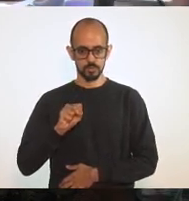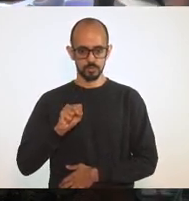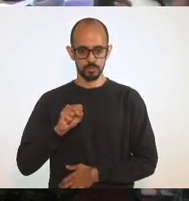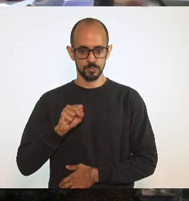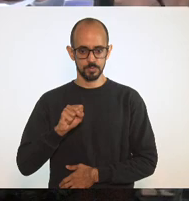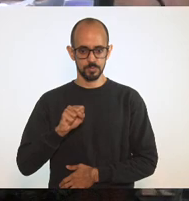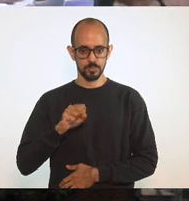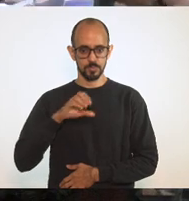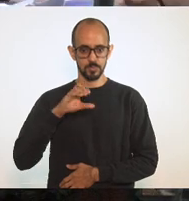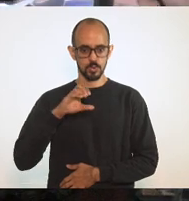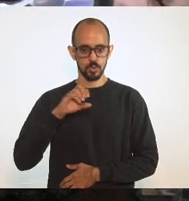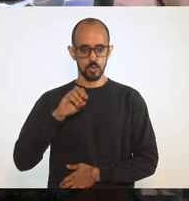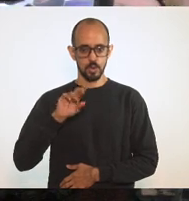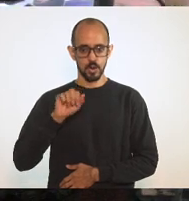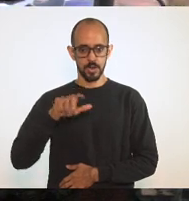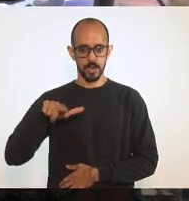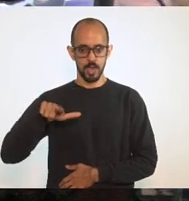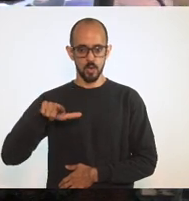Deputado Coronel Salema.